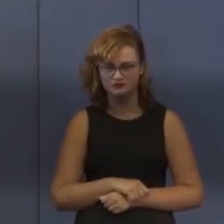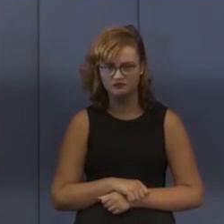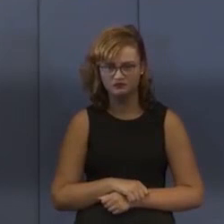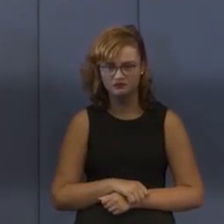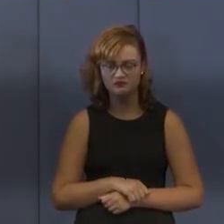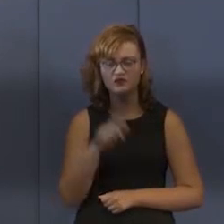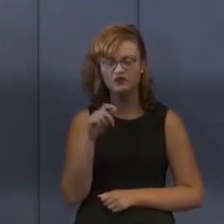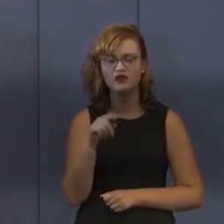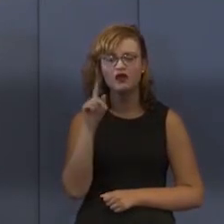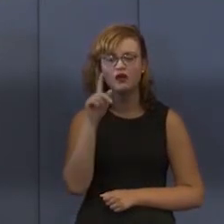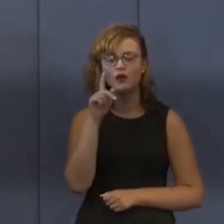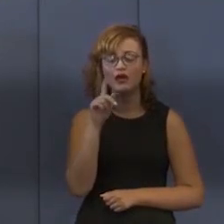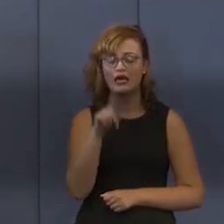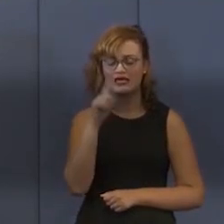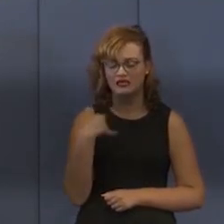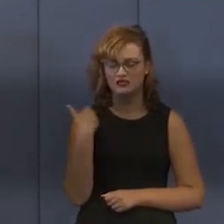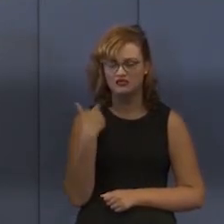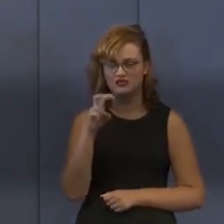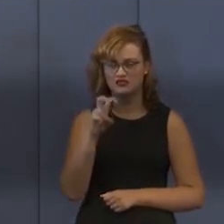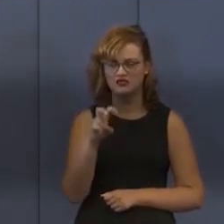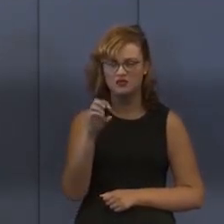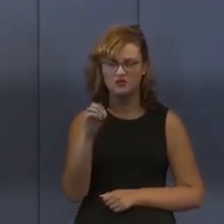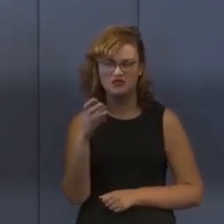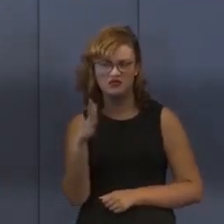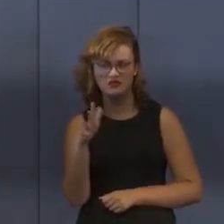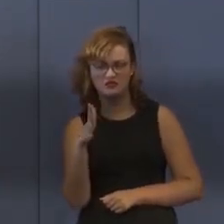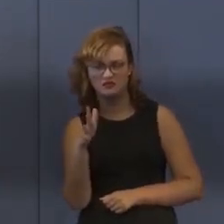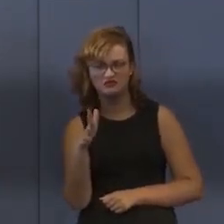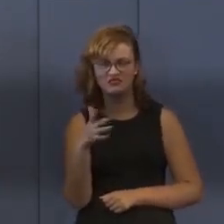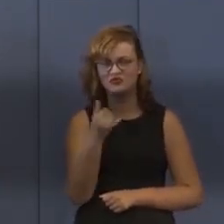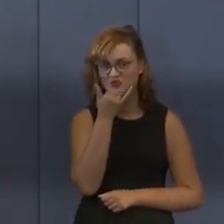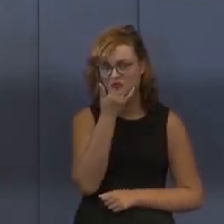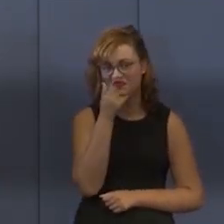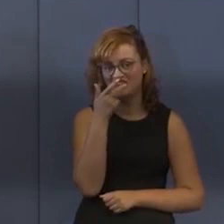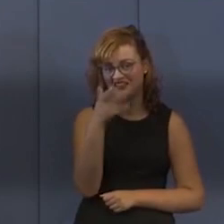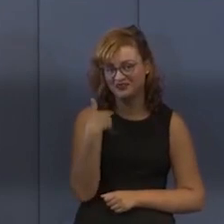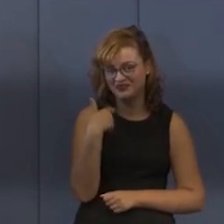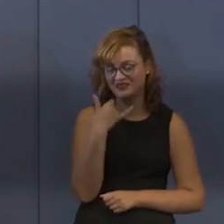Ele é um homem na casa dos 50 e poucos anos, perdão, professor, pela indiscrição.